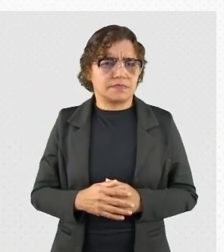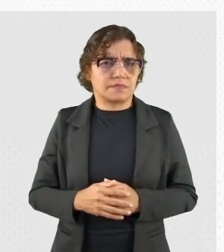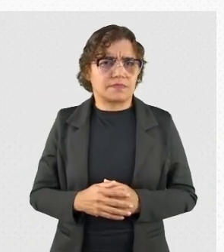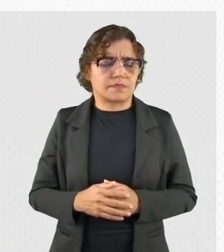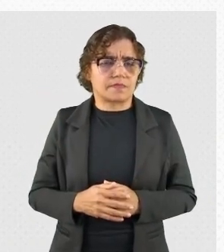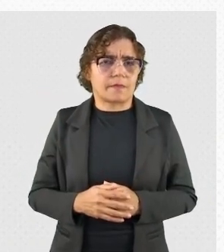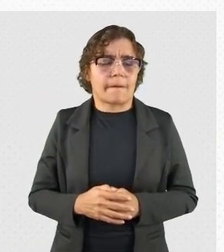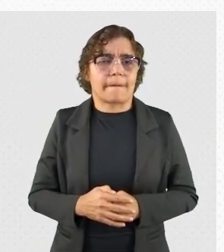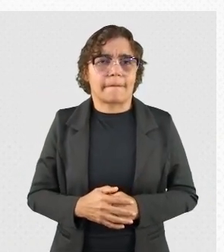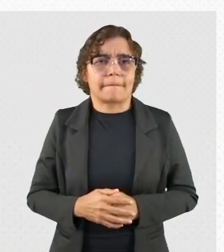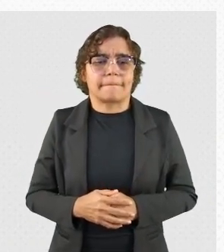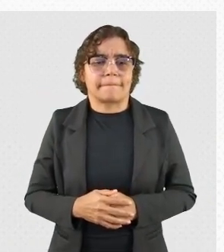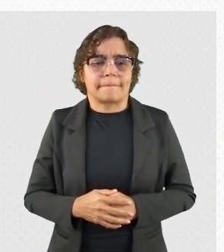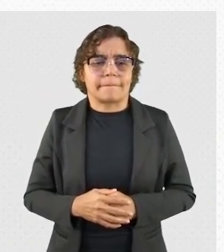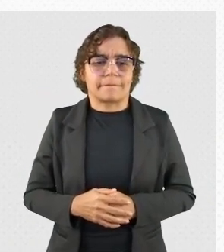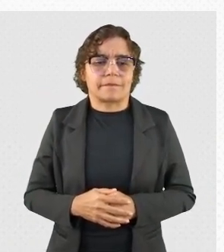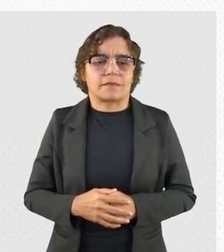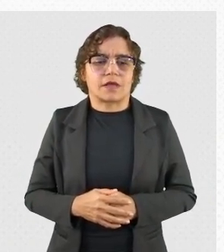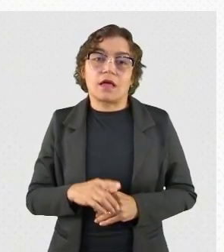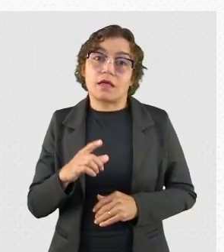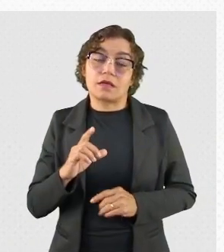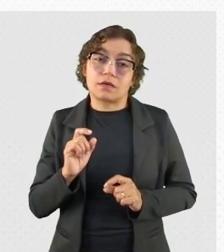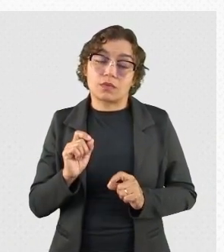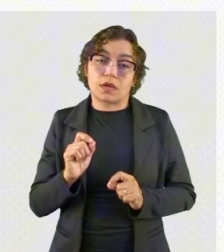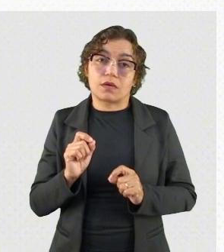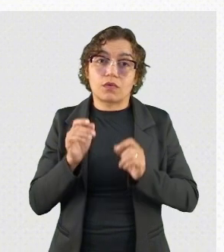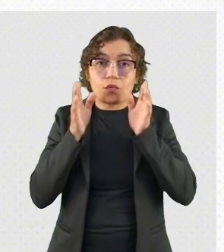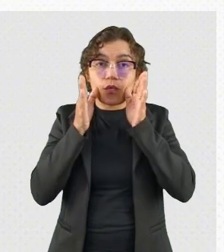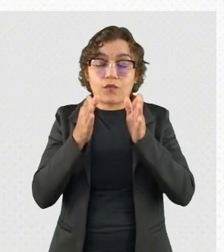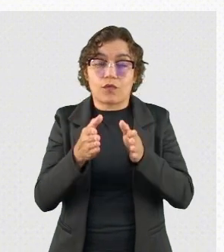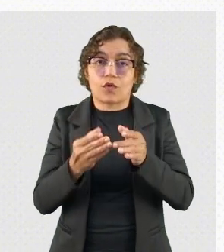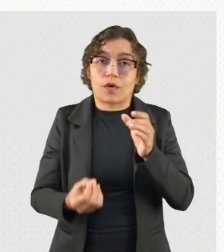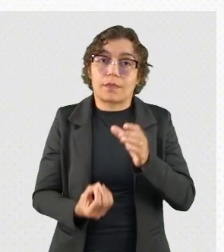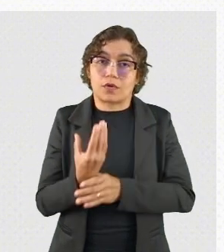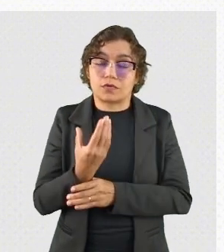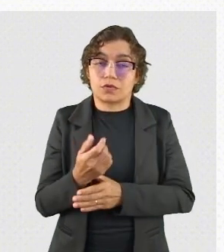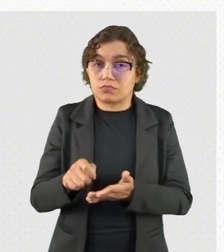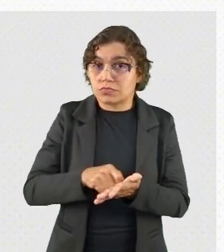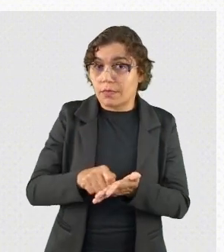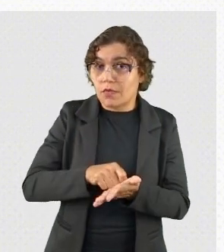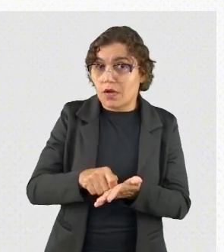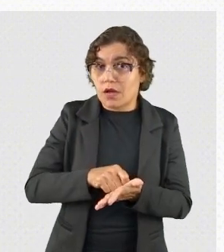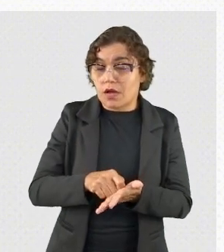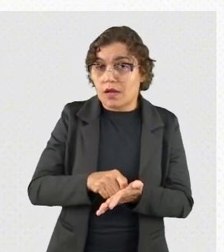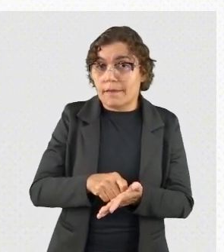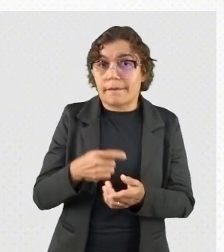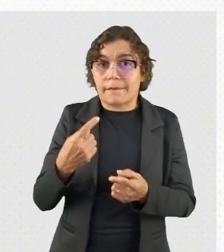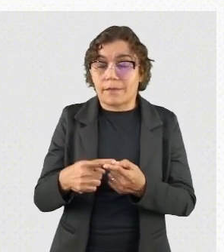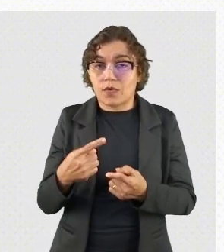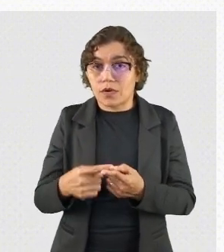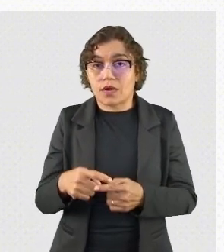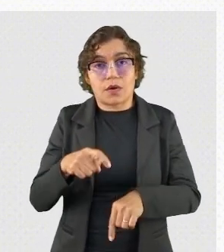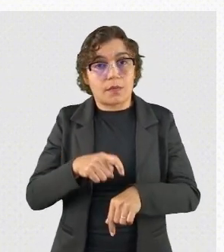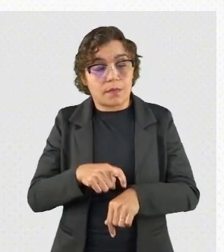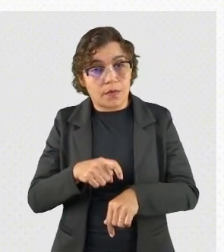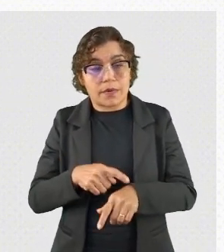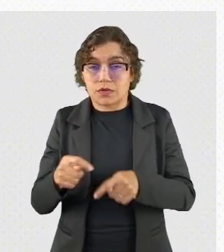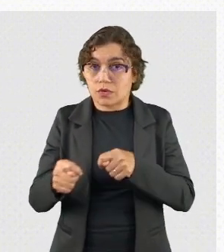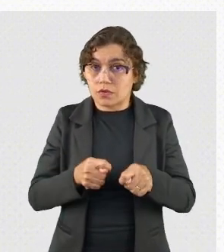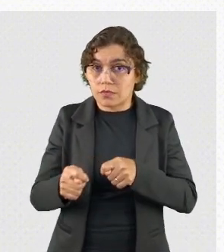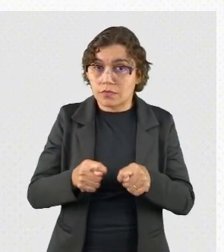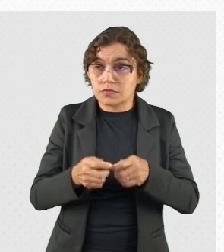chegando para essa produção, né, do látex, que era a produção da borracha, porque era uma demanda naquele momento, economicamente